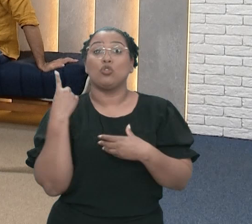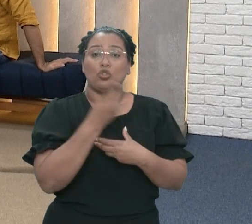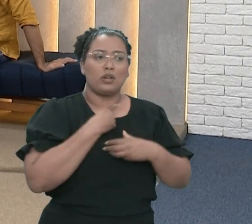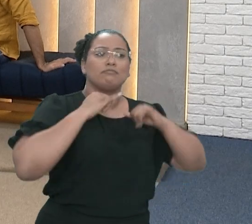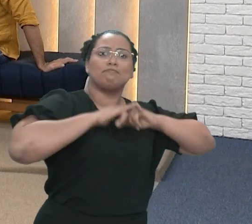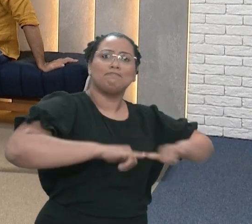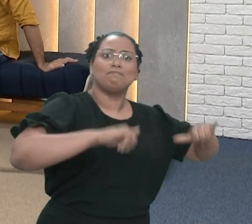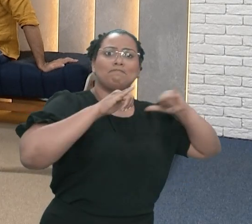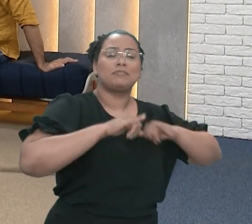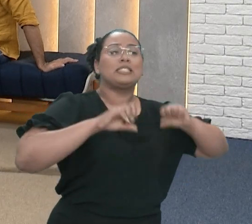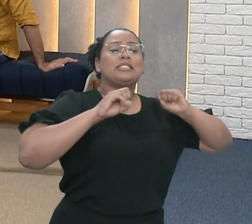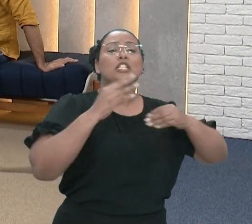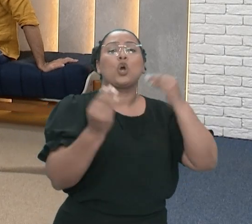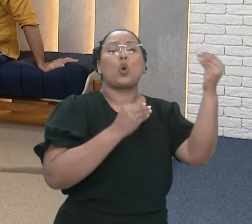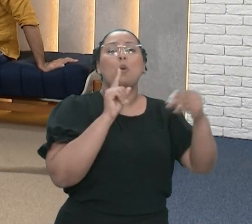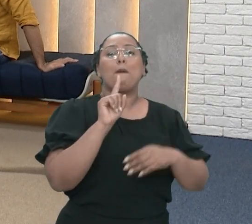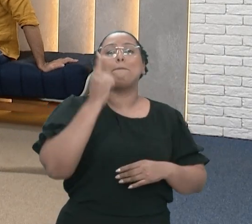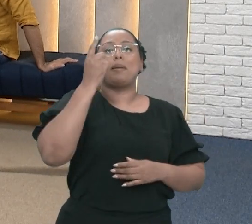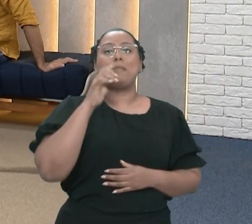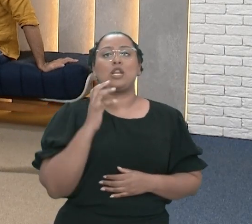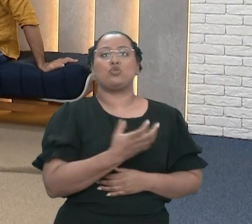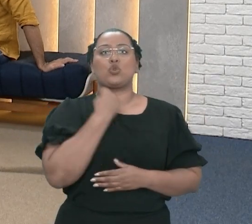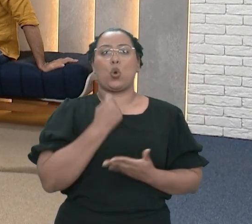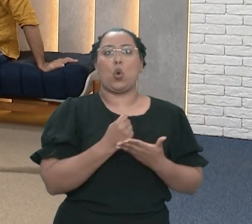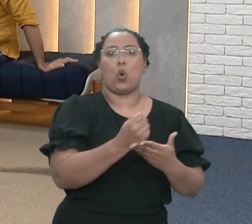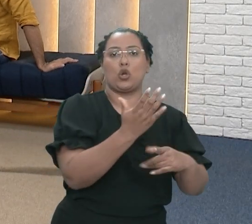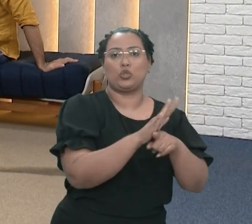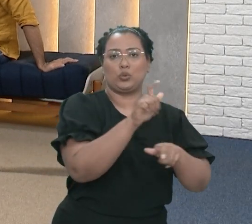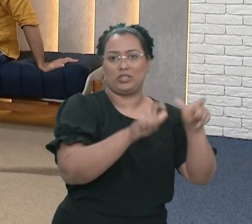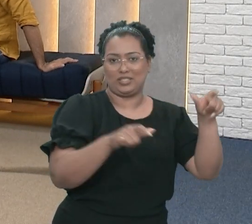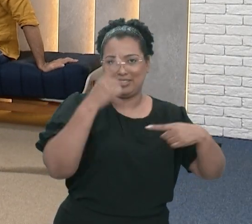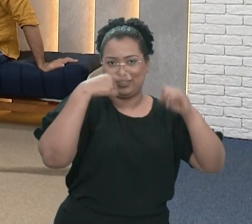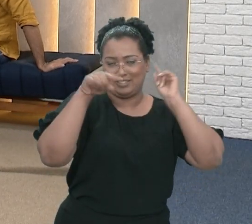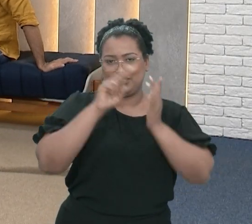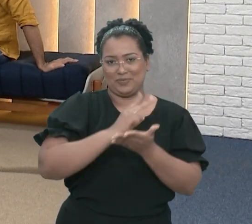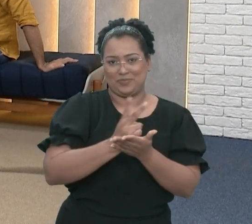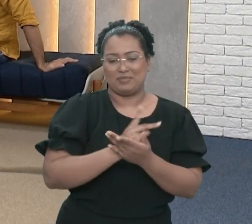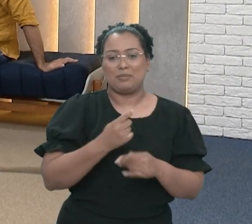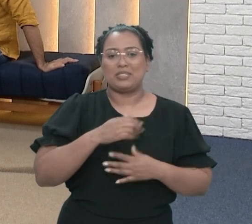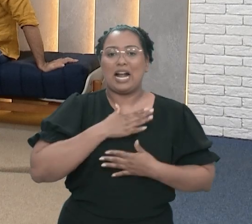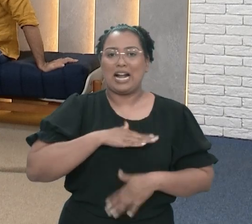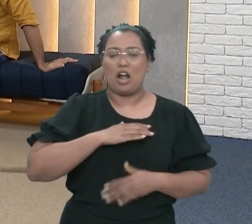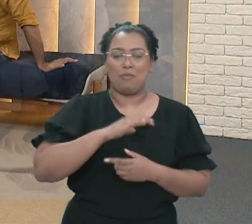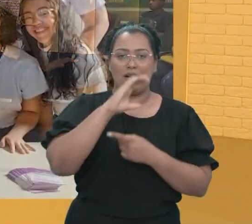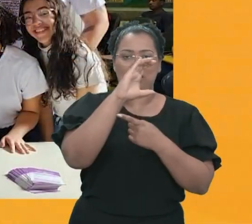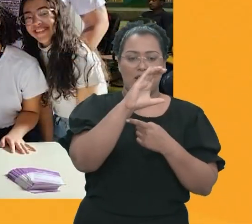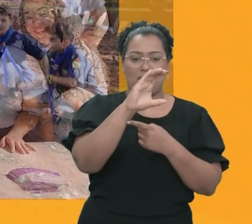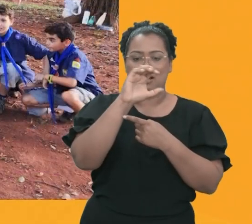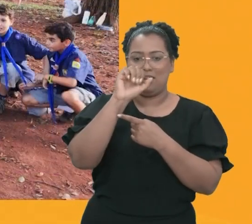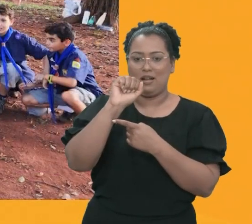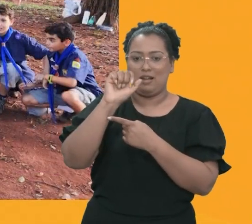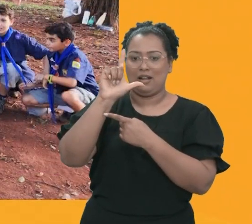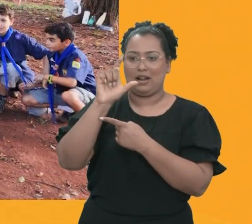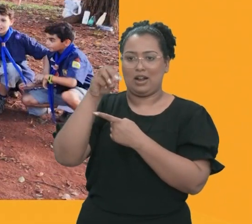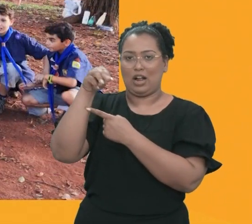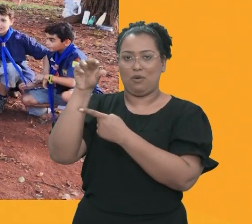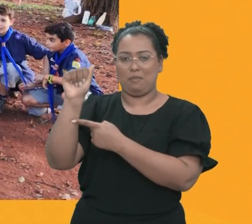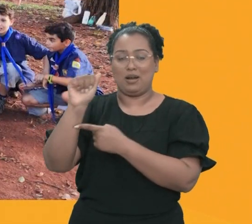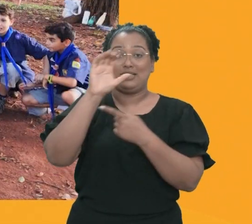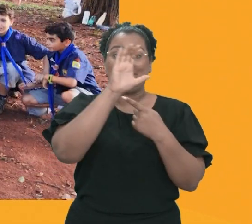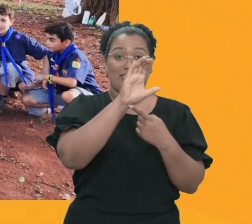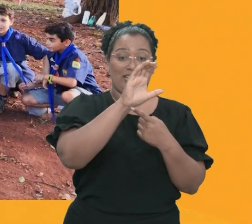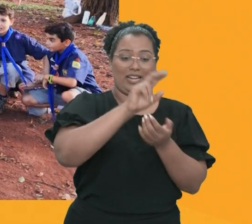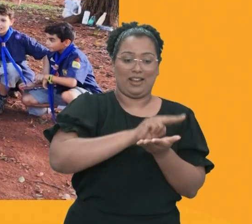socorros. E esse calma, ele é bem simples, né? Porque manter a calma e cada letrinha tem um significado. C, colocar